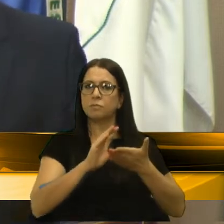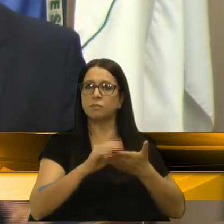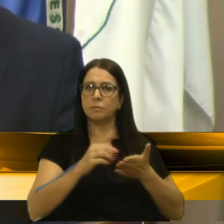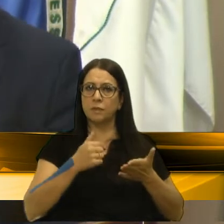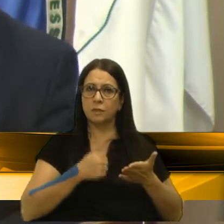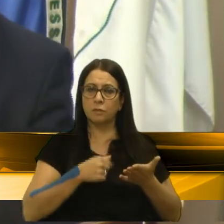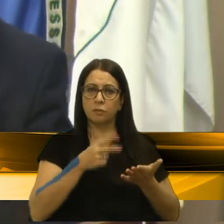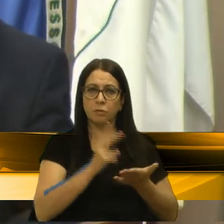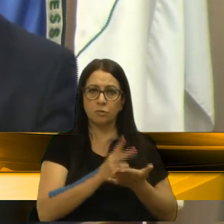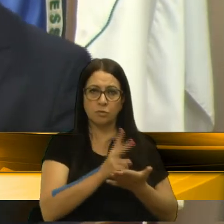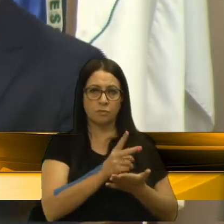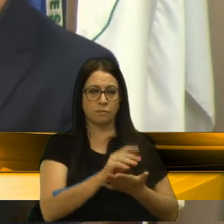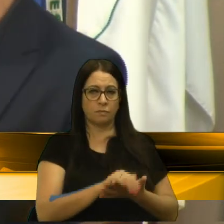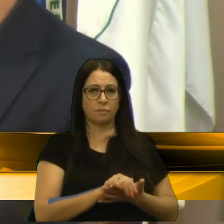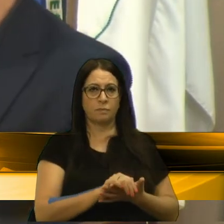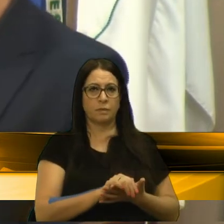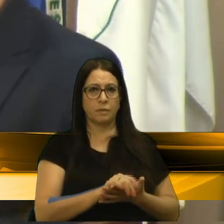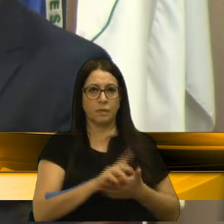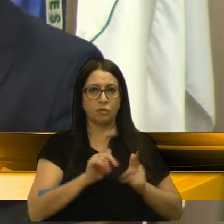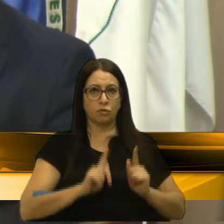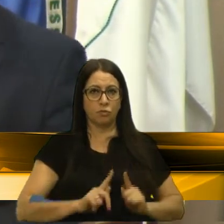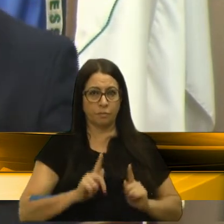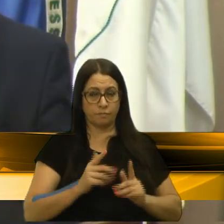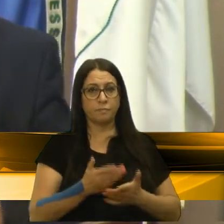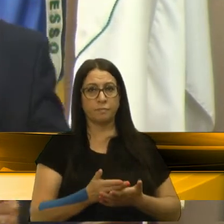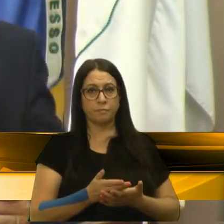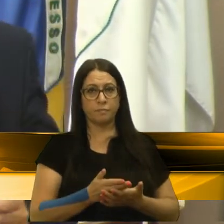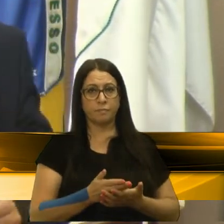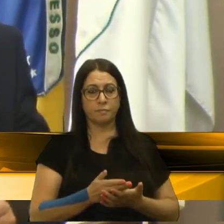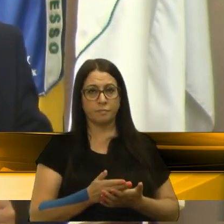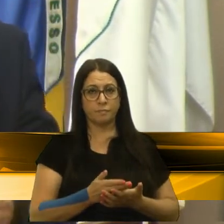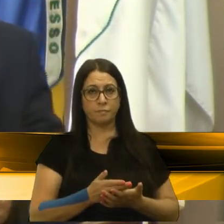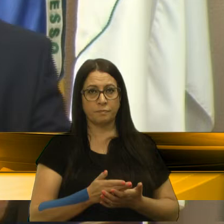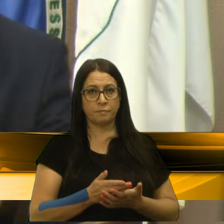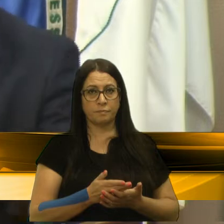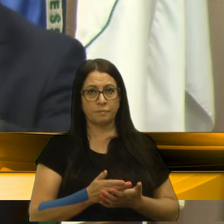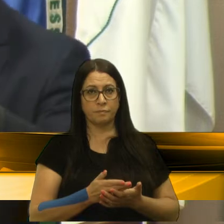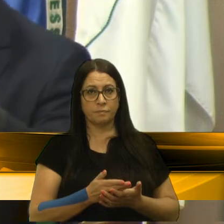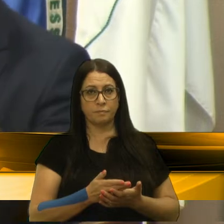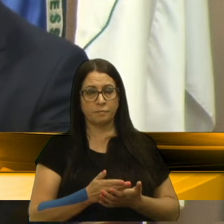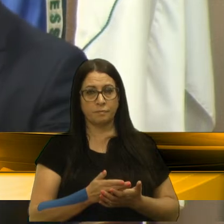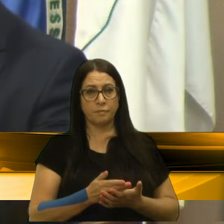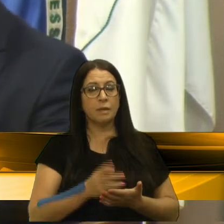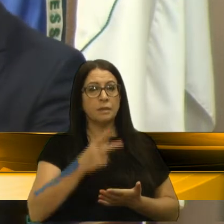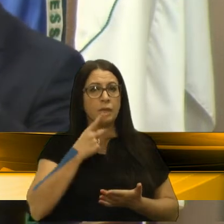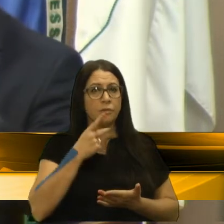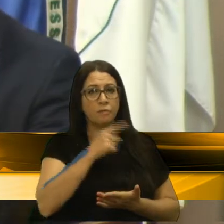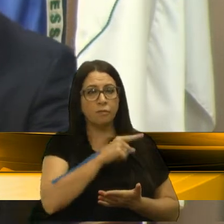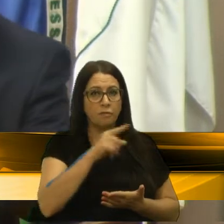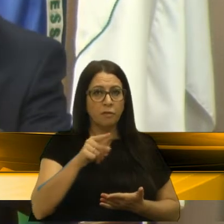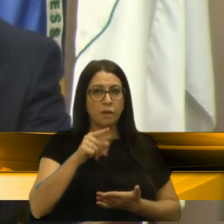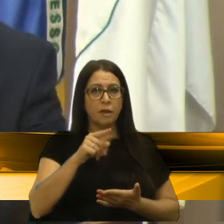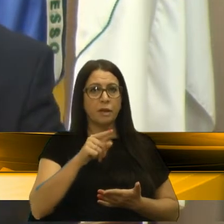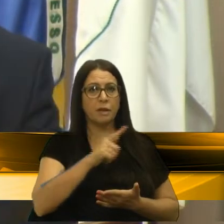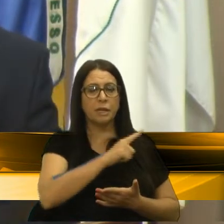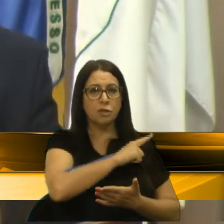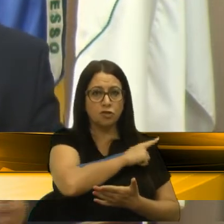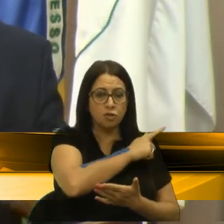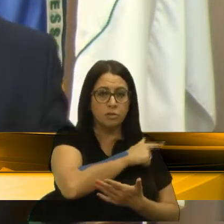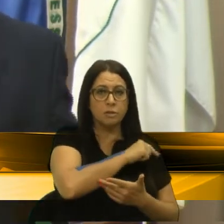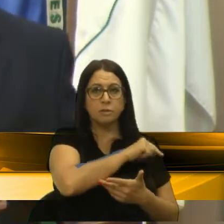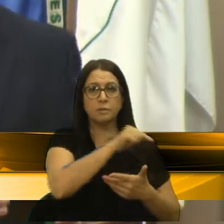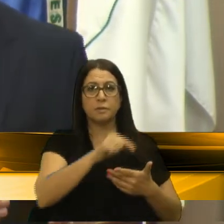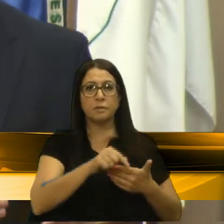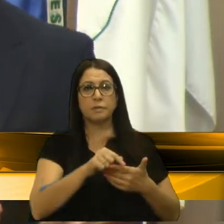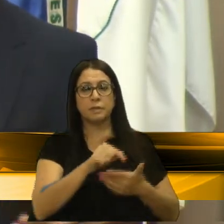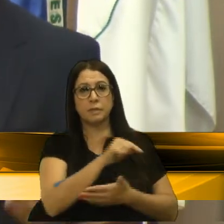eu vou continuar na linha da gestão e desse discurso de gestão, de gerência, enfim, que veio à tona,